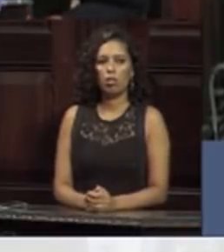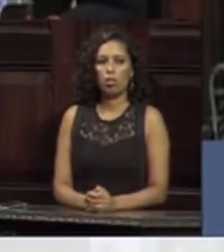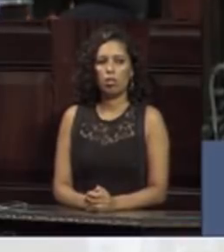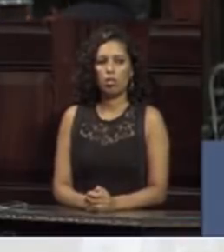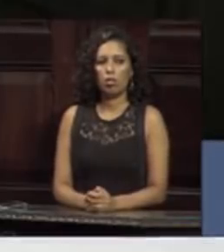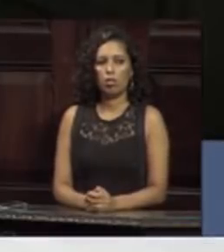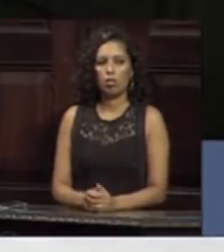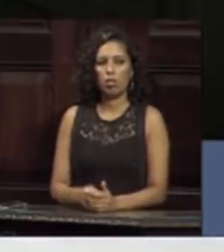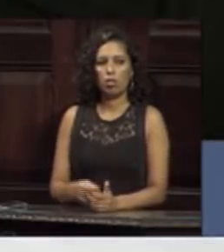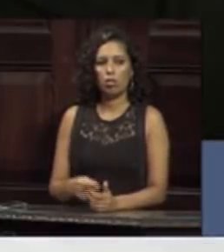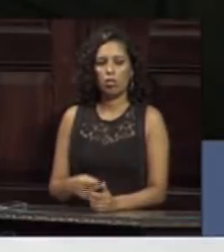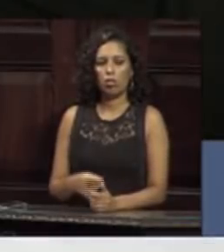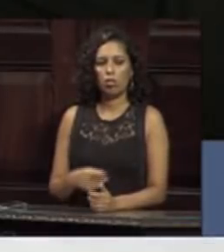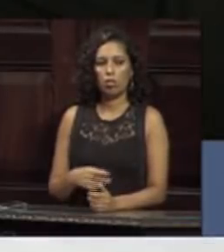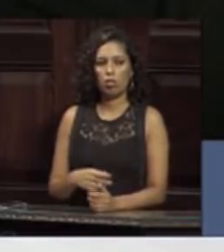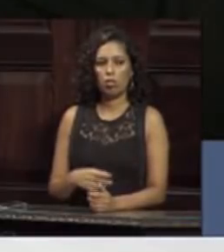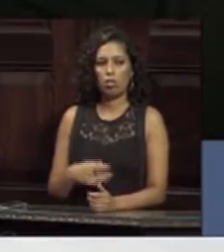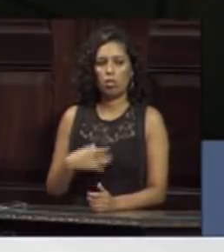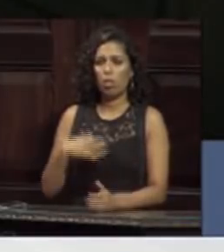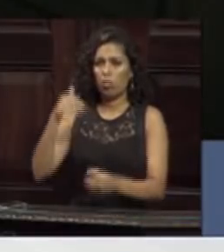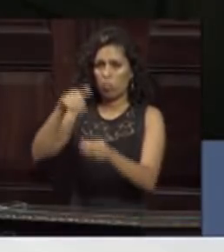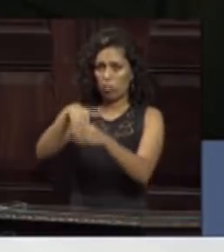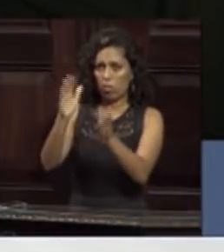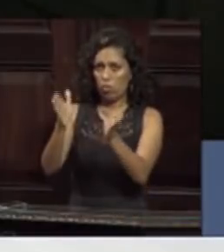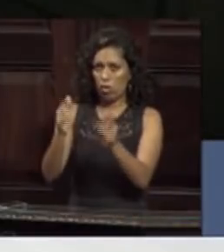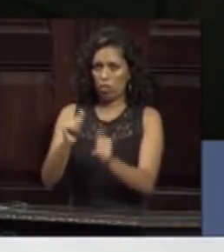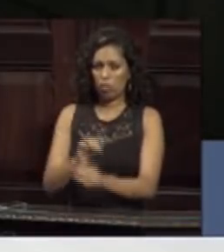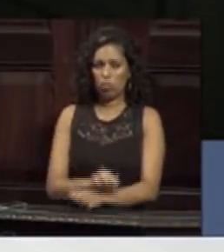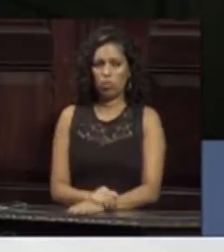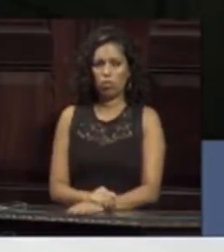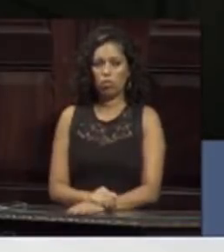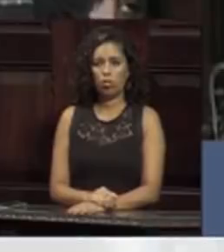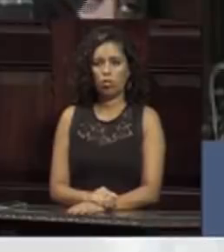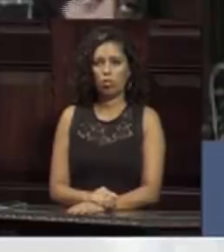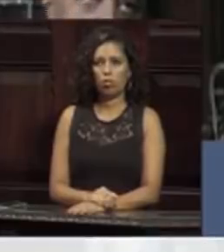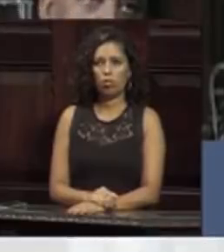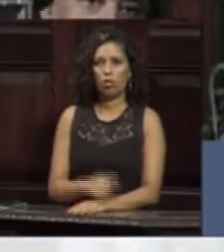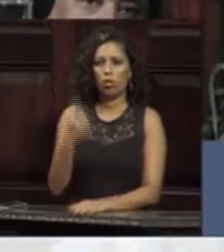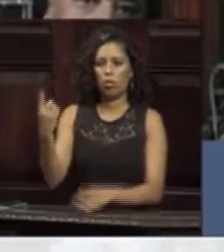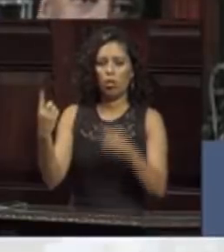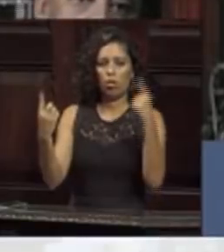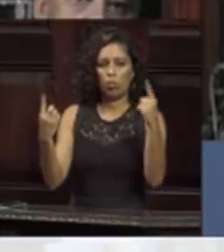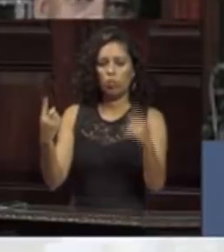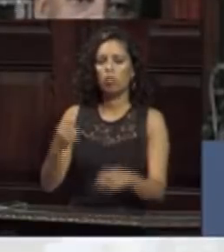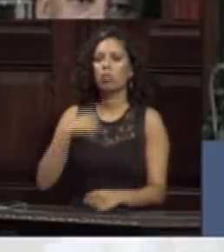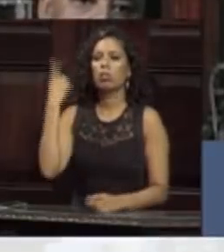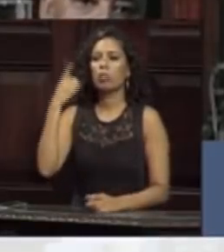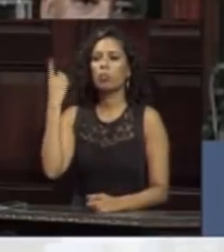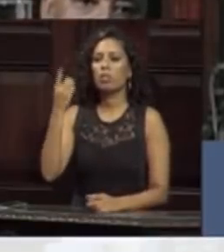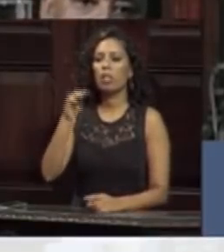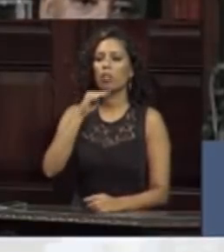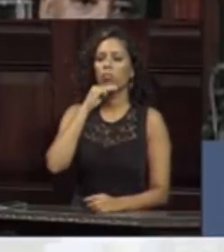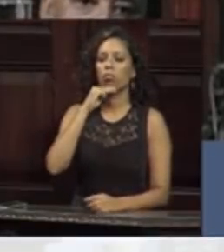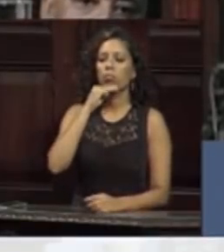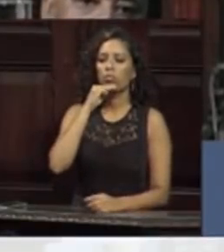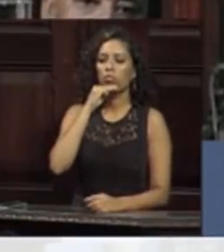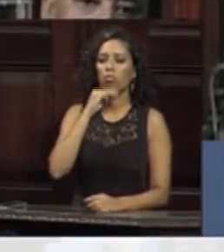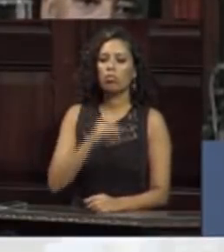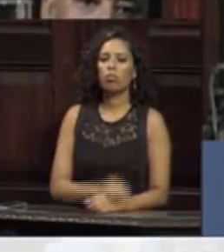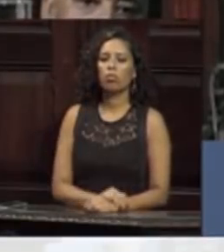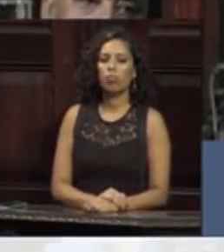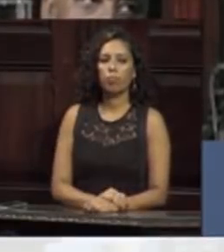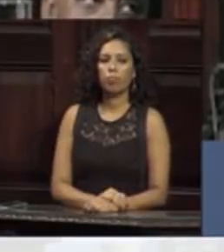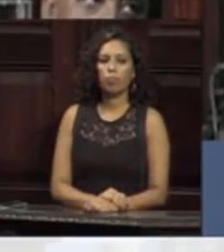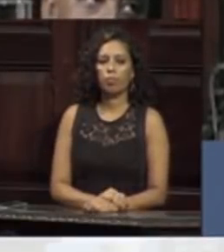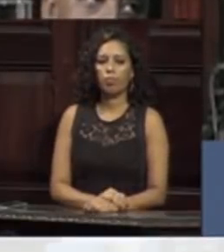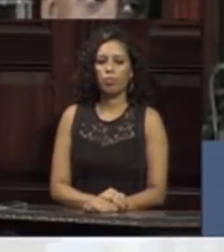Já o fiz, senhor presidente. E já proferiu o voto divergente. Ok. 1 a 1. Deputado Chiquinho da Mangueira. É que chamei os